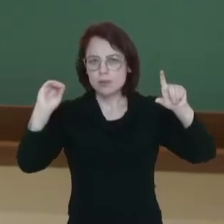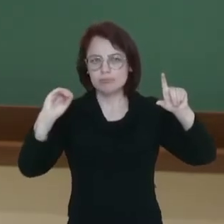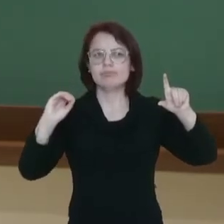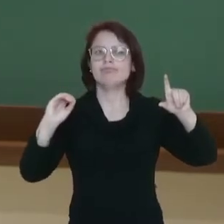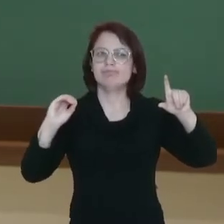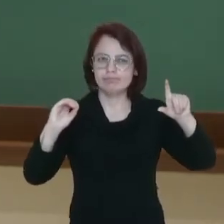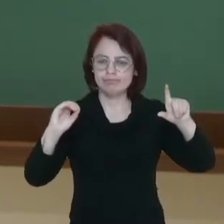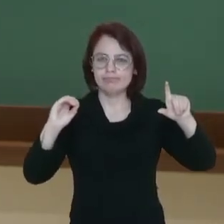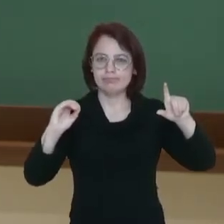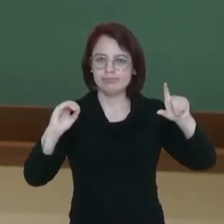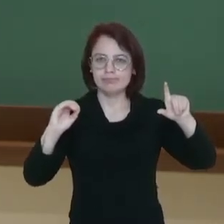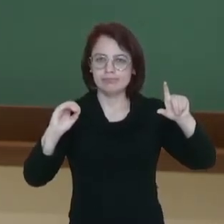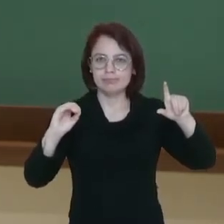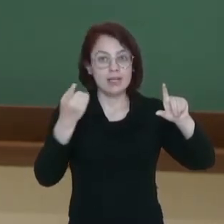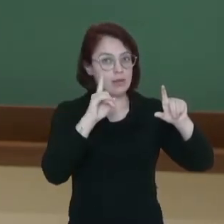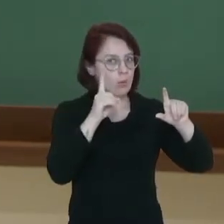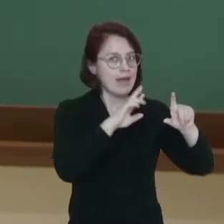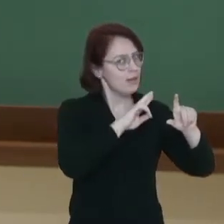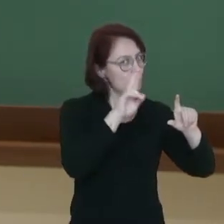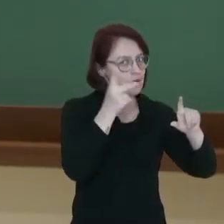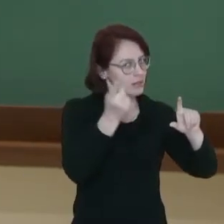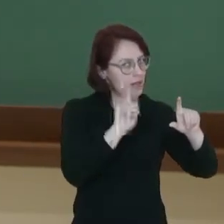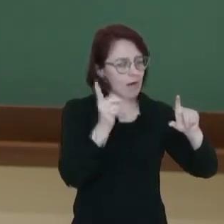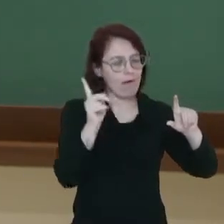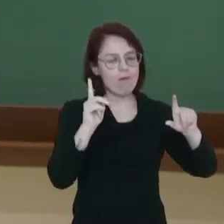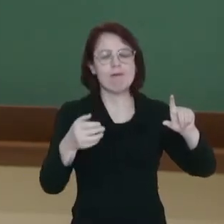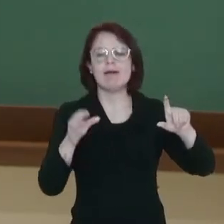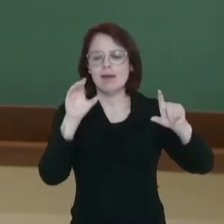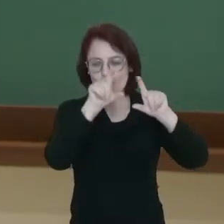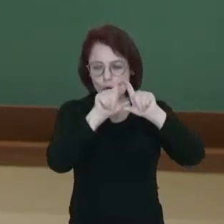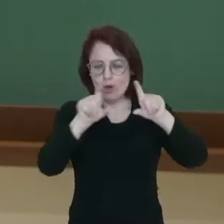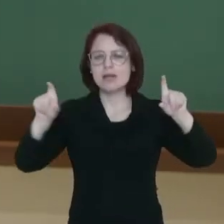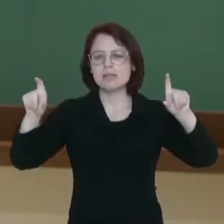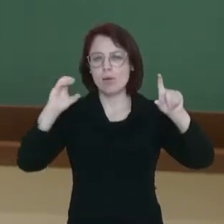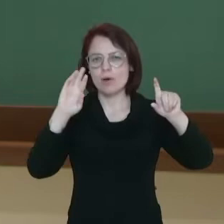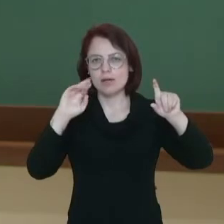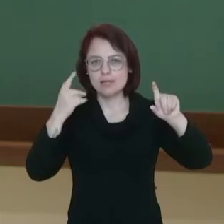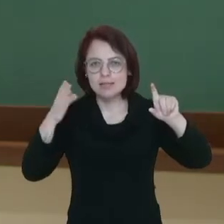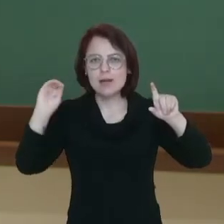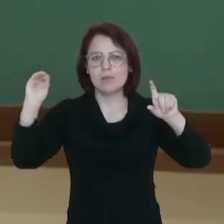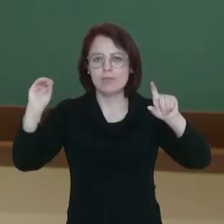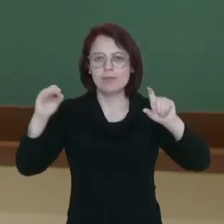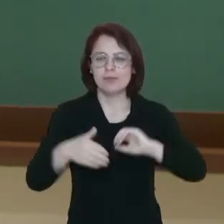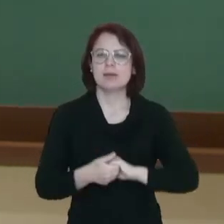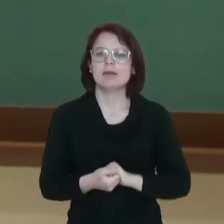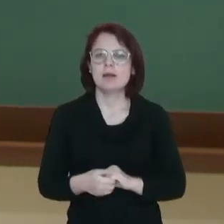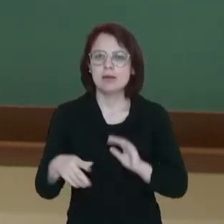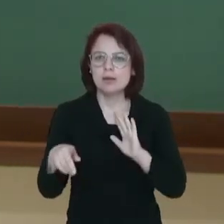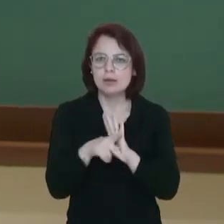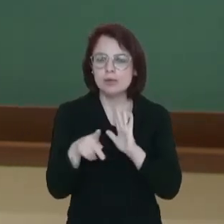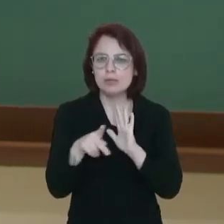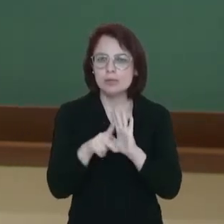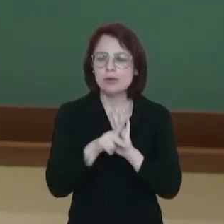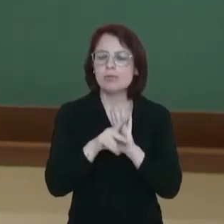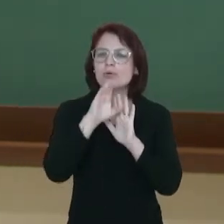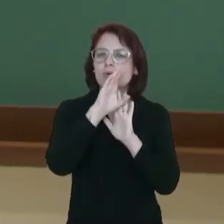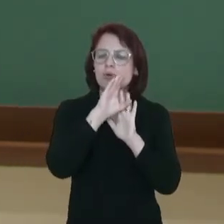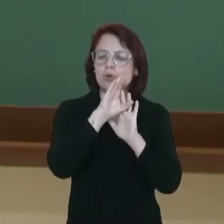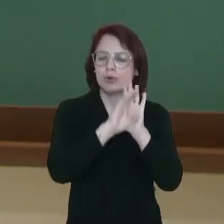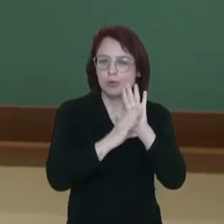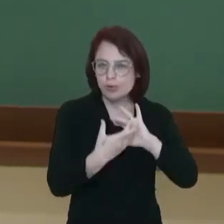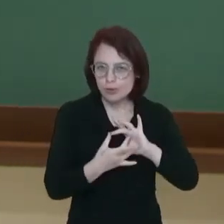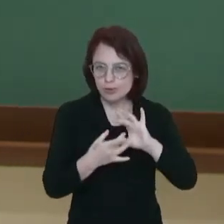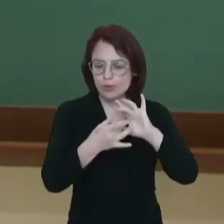não é oração no sentido religioso, tá? Aqui a oração é um conteúdo da língua portuguesa,